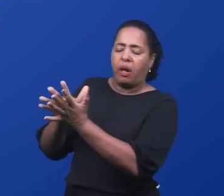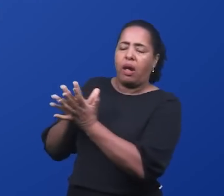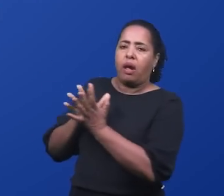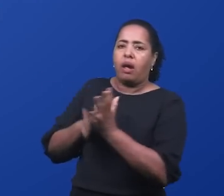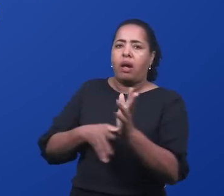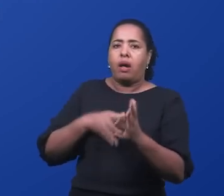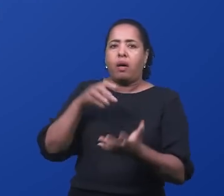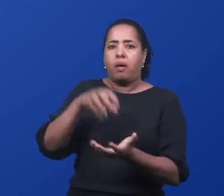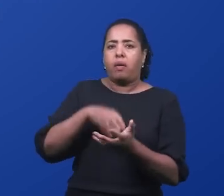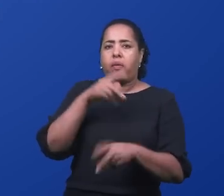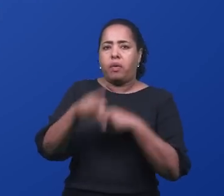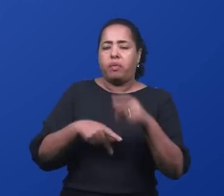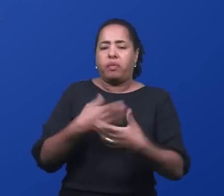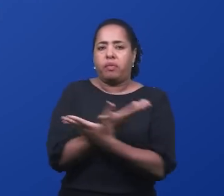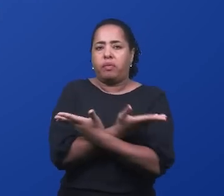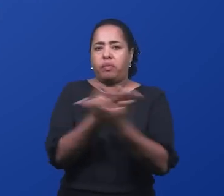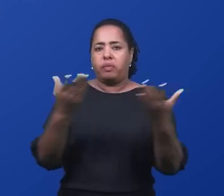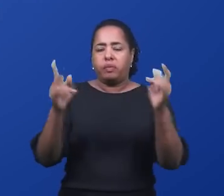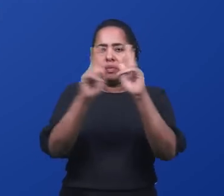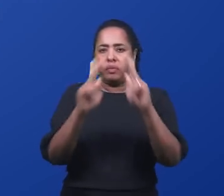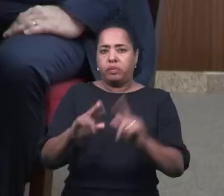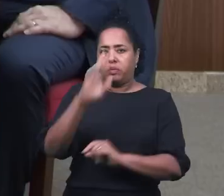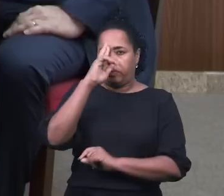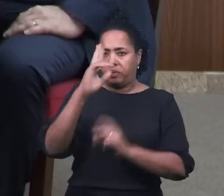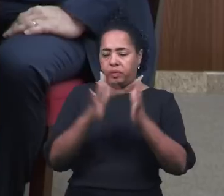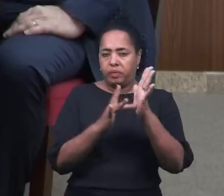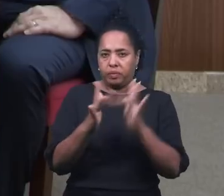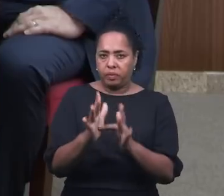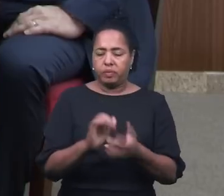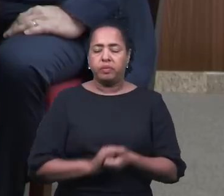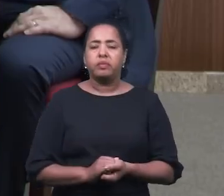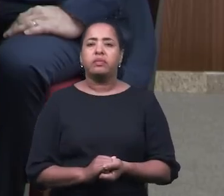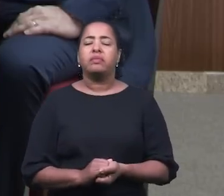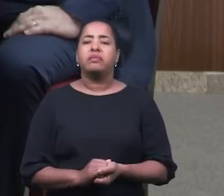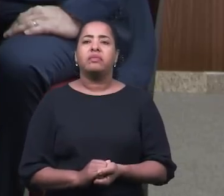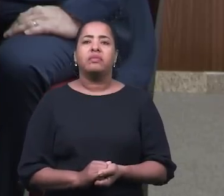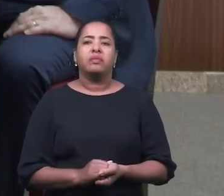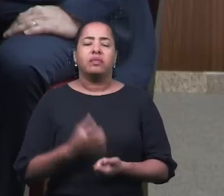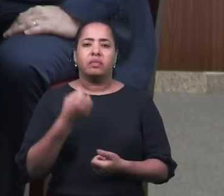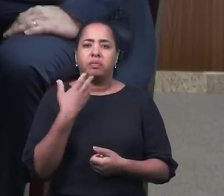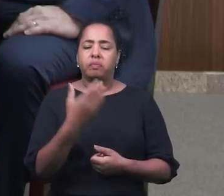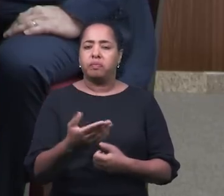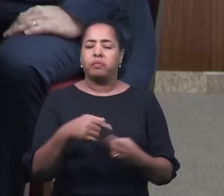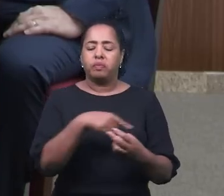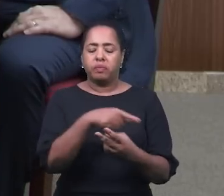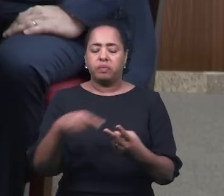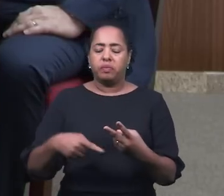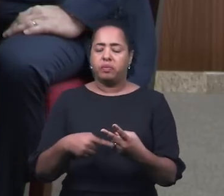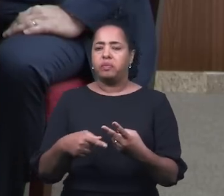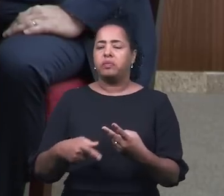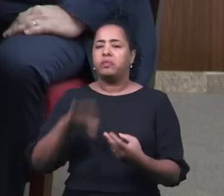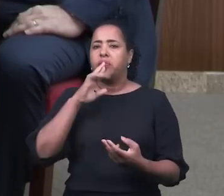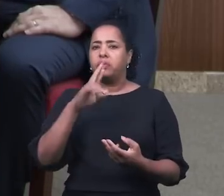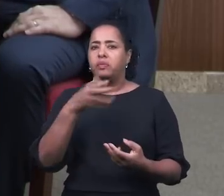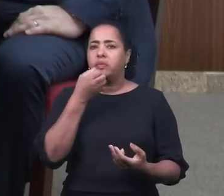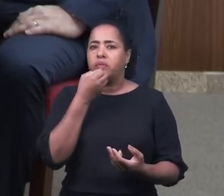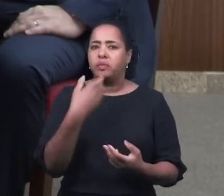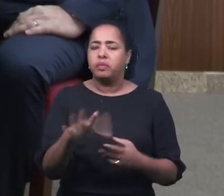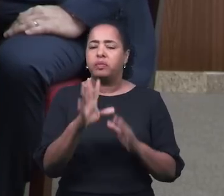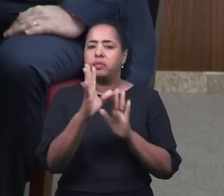entre o povo. A todos a paz do Senhor. Muito bem, meus irmãos, mais duas participações muito boas, não